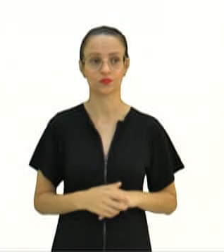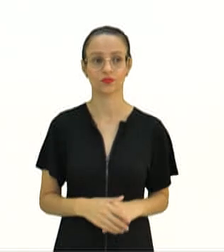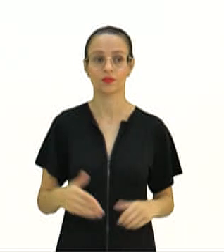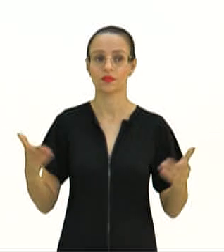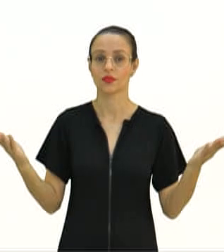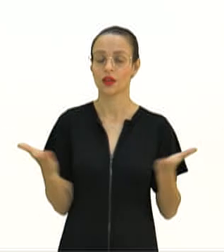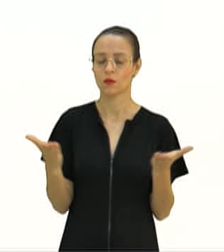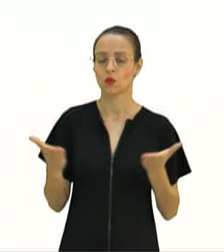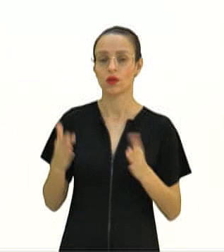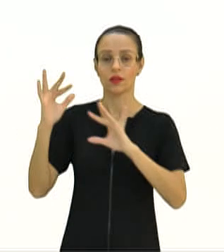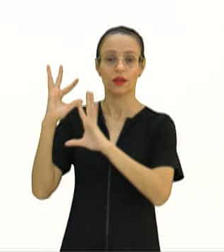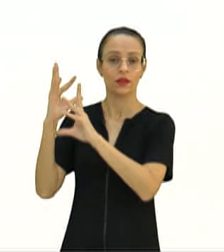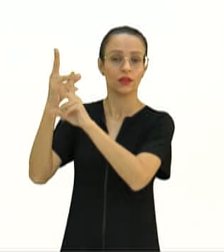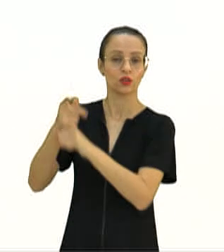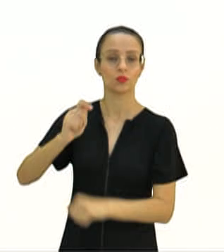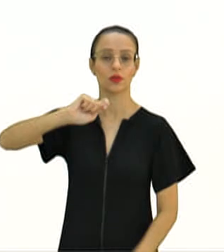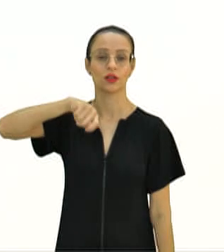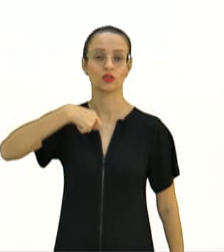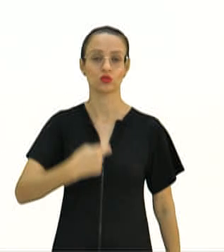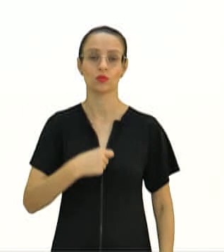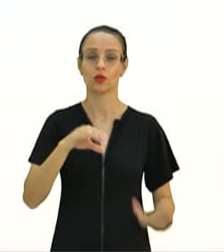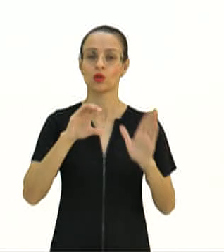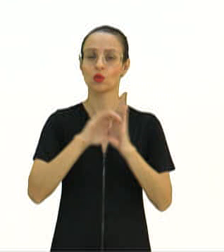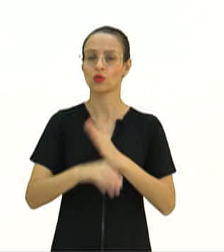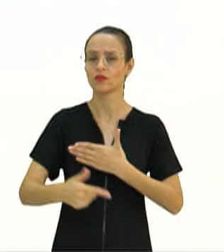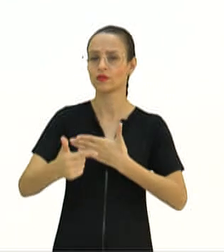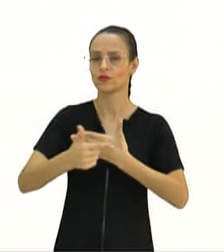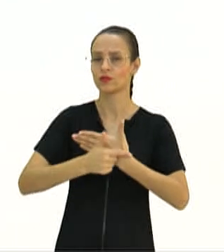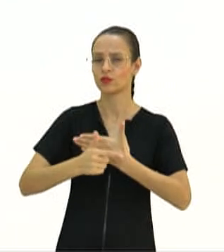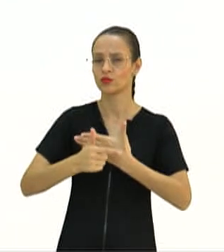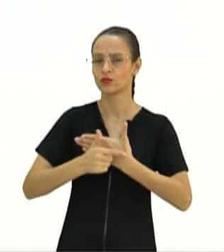Agora, vamos retomar os conceitos de funções